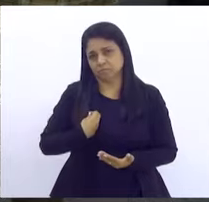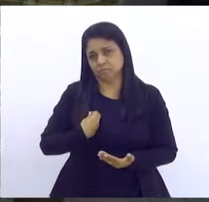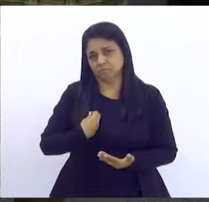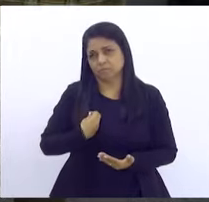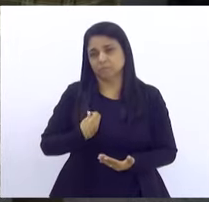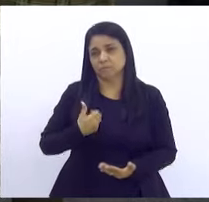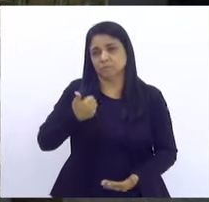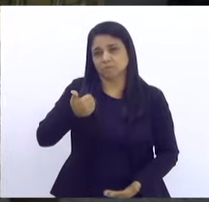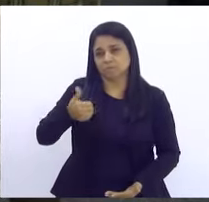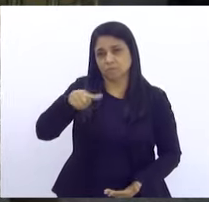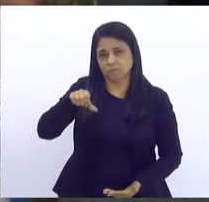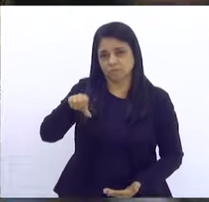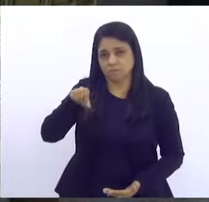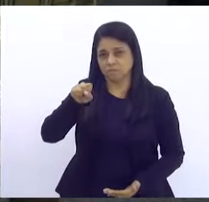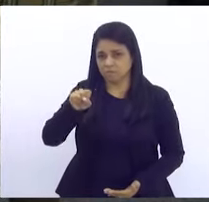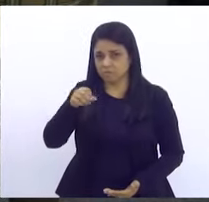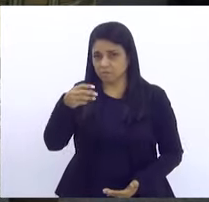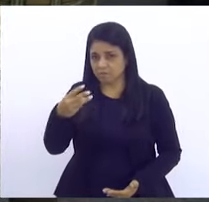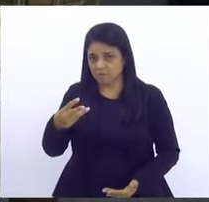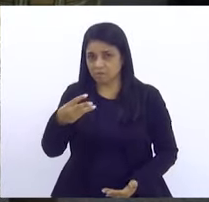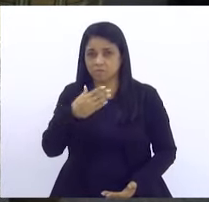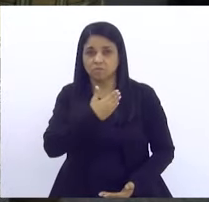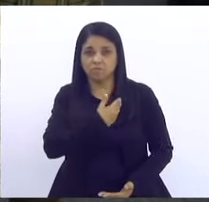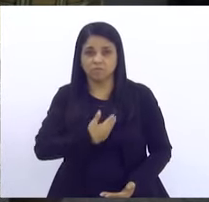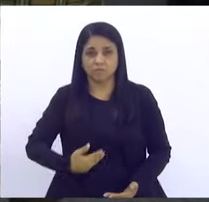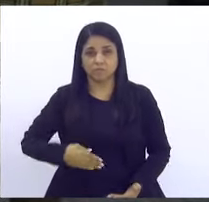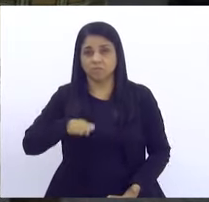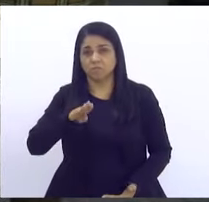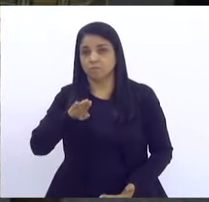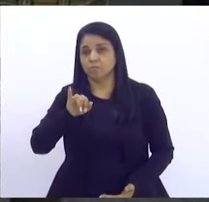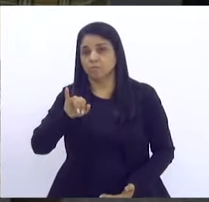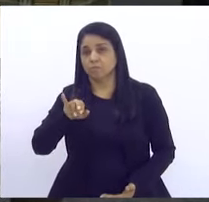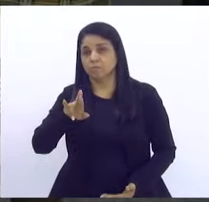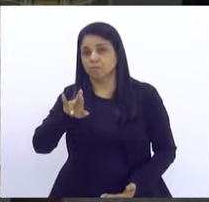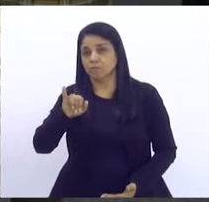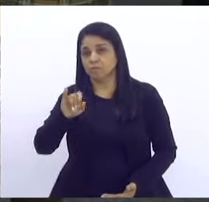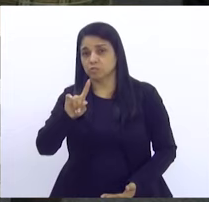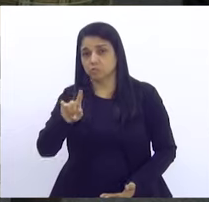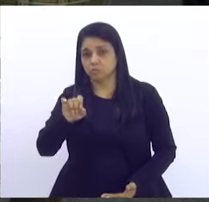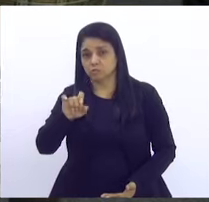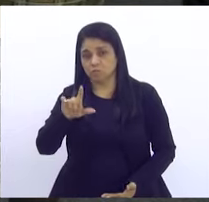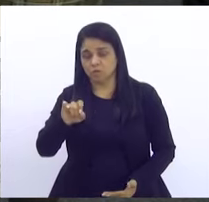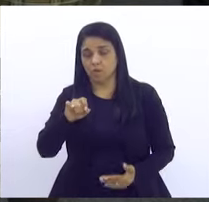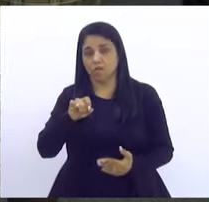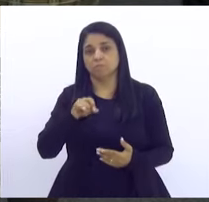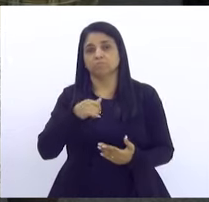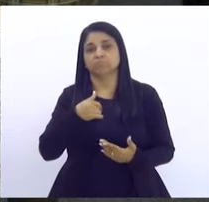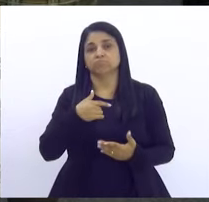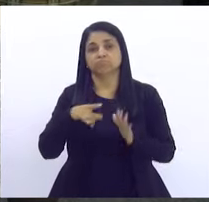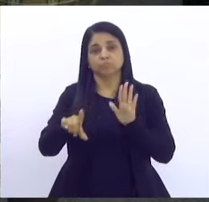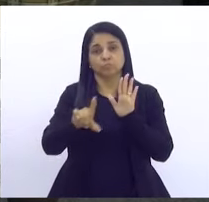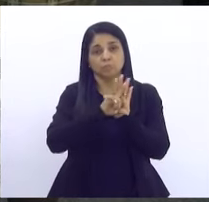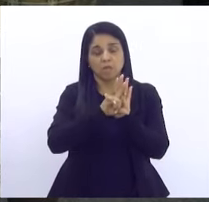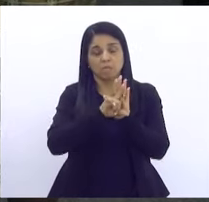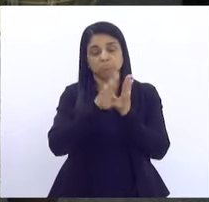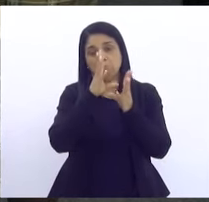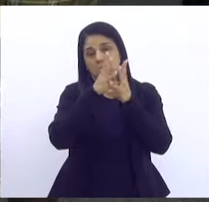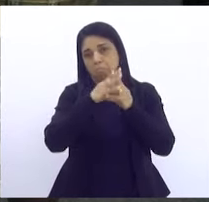em 83, o governador Brizola, por lei, extinguiu a Secretaria de